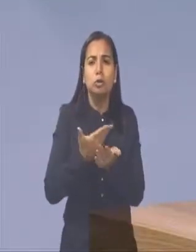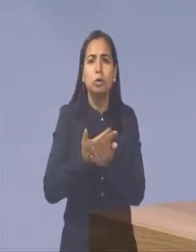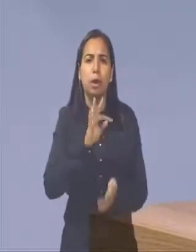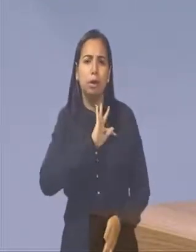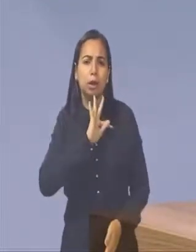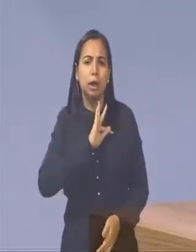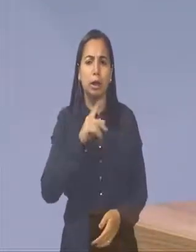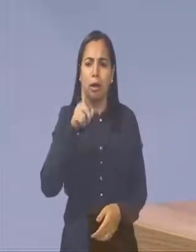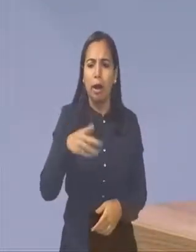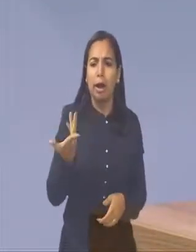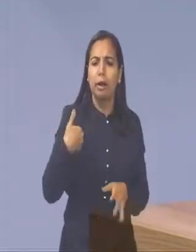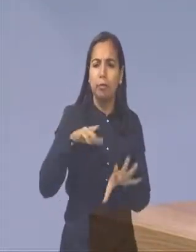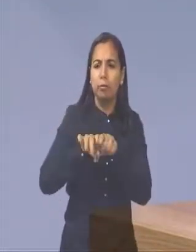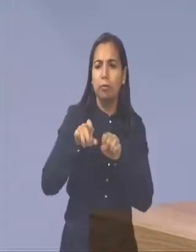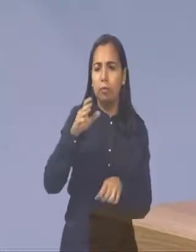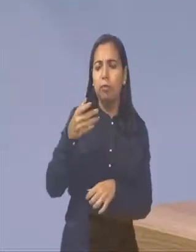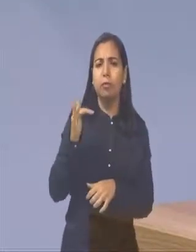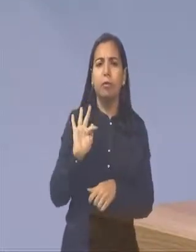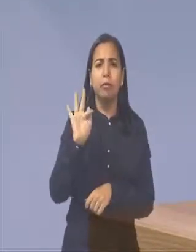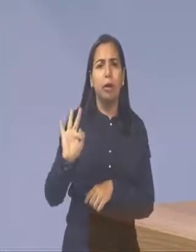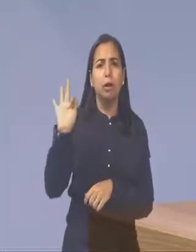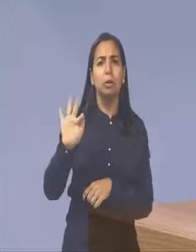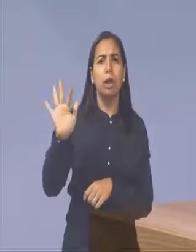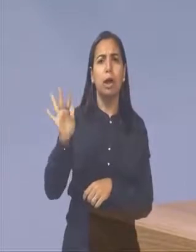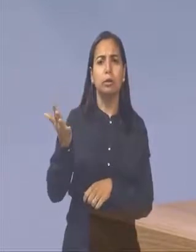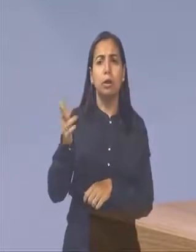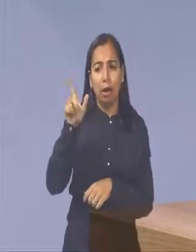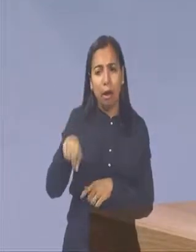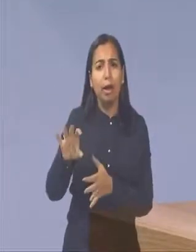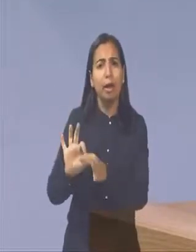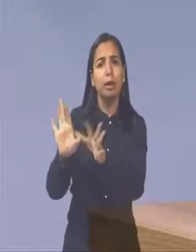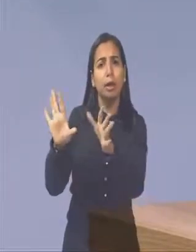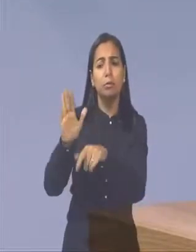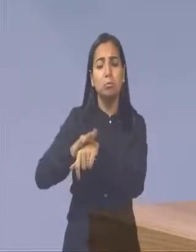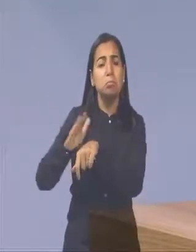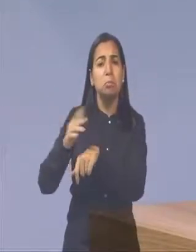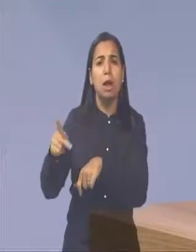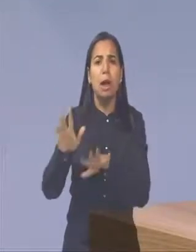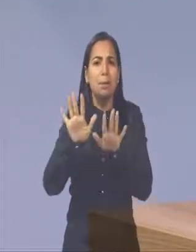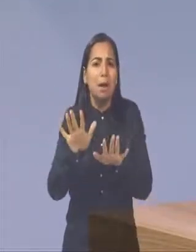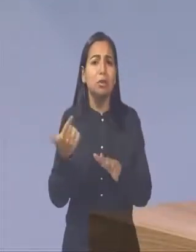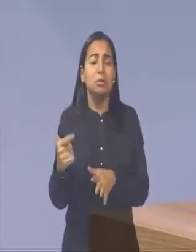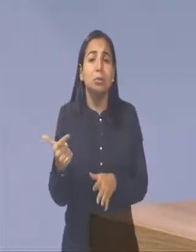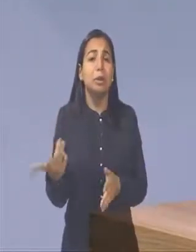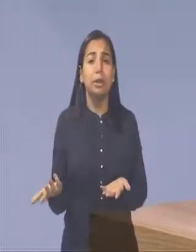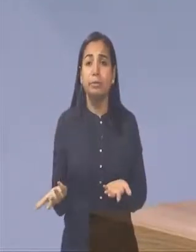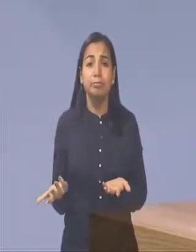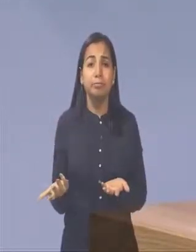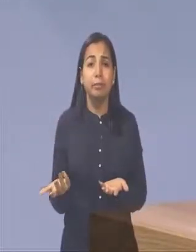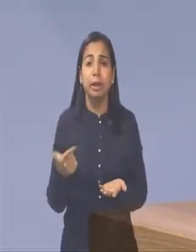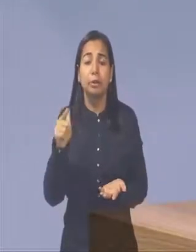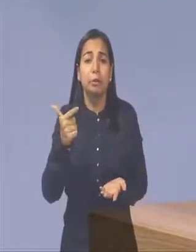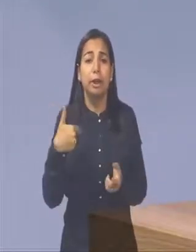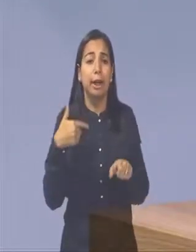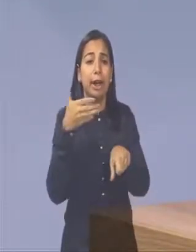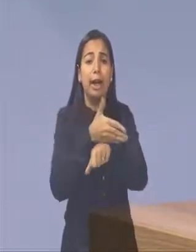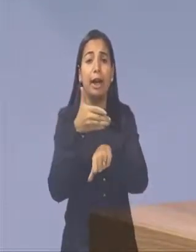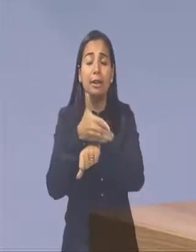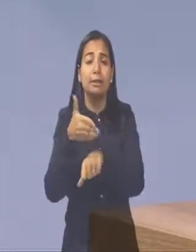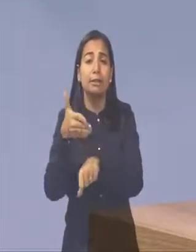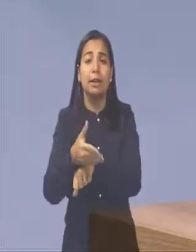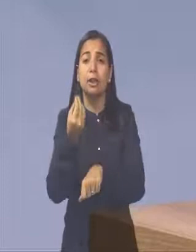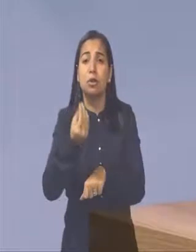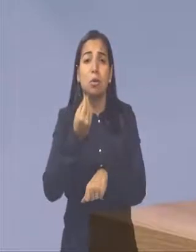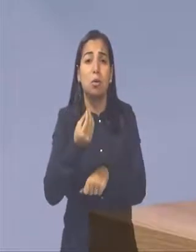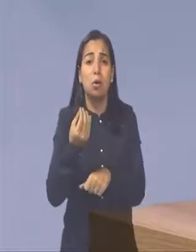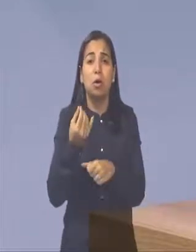esse é o indivíduo livre, né? E não o indivíduo que não tem essa possibilidade de liberdade, não tem o acesso à informação.